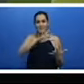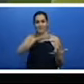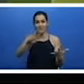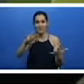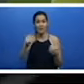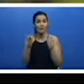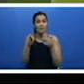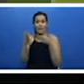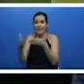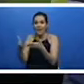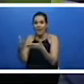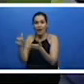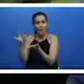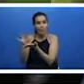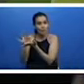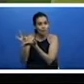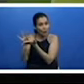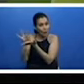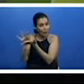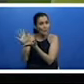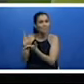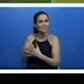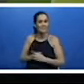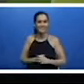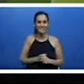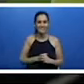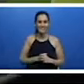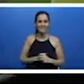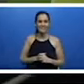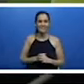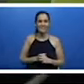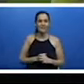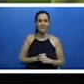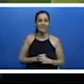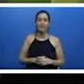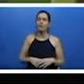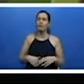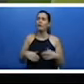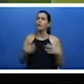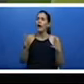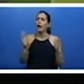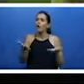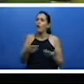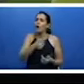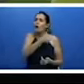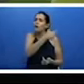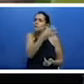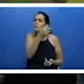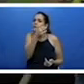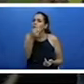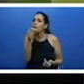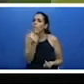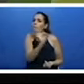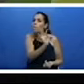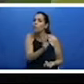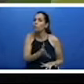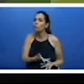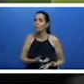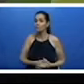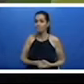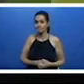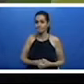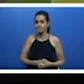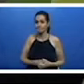maravilha. 100 pontos. Aí eu posso pensar assim, ó. Como eu quero